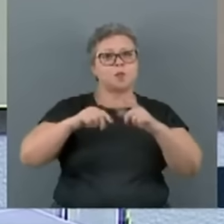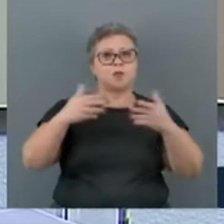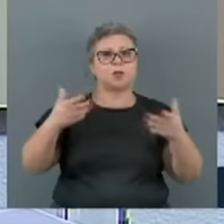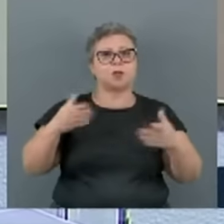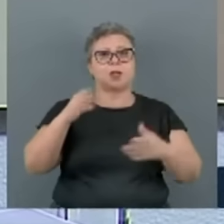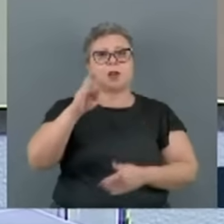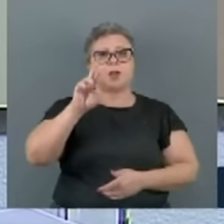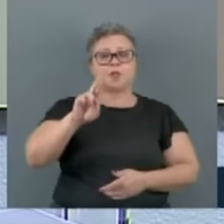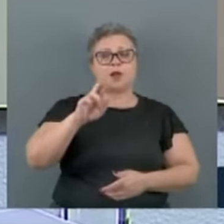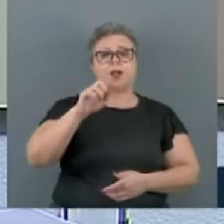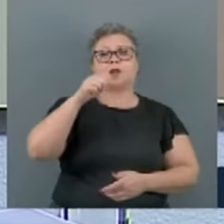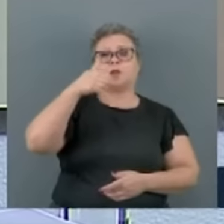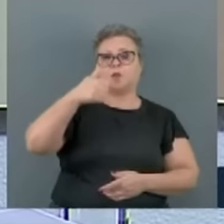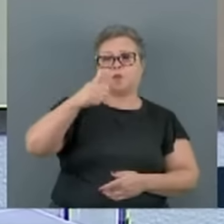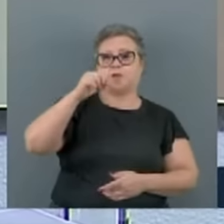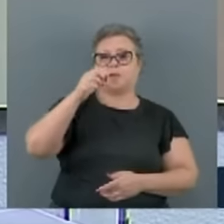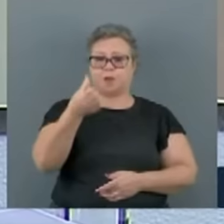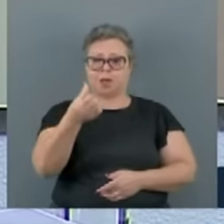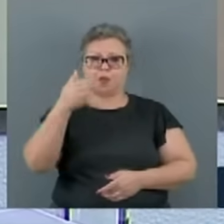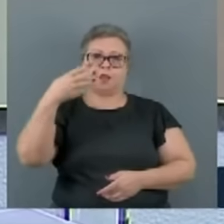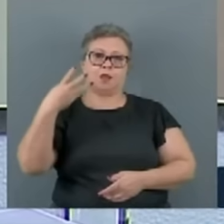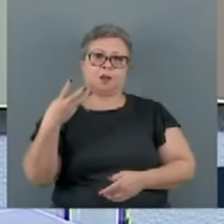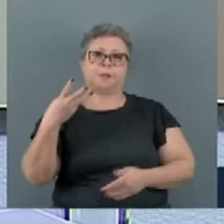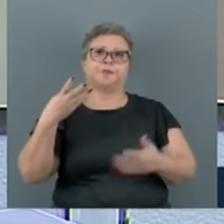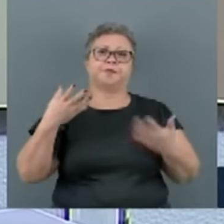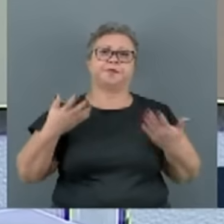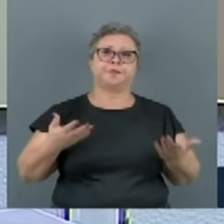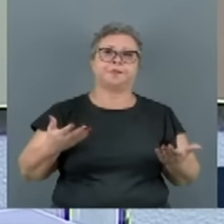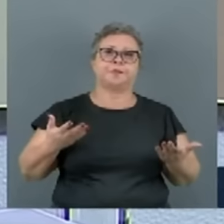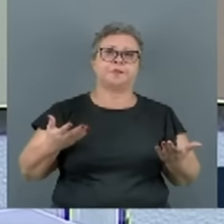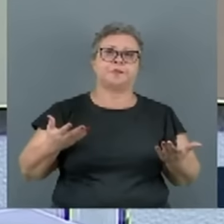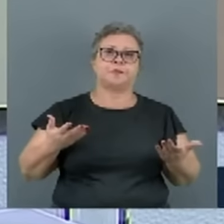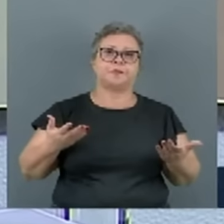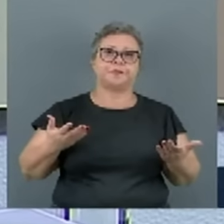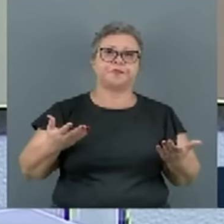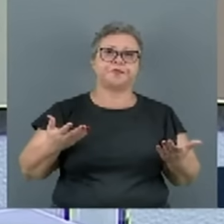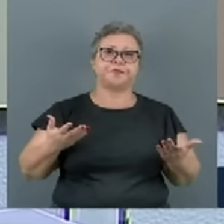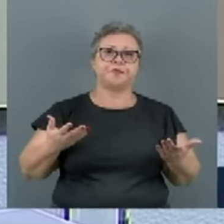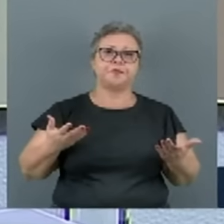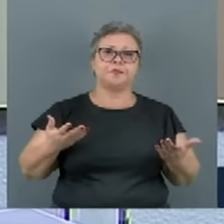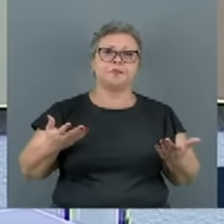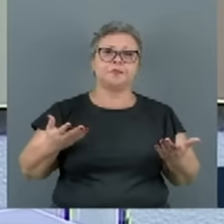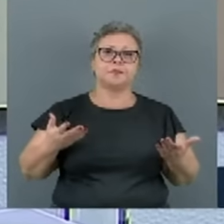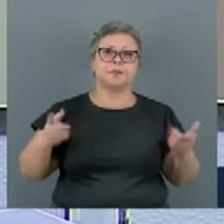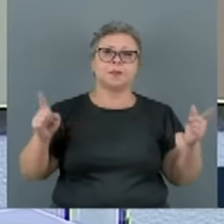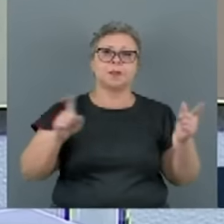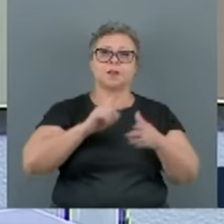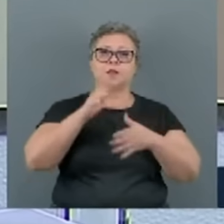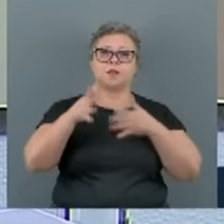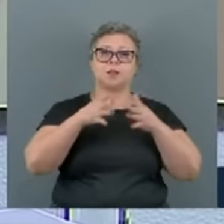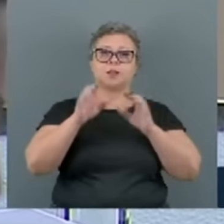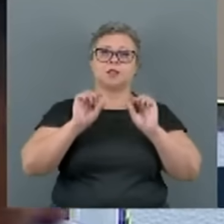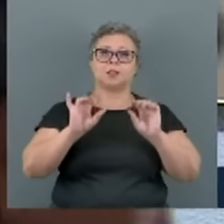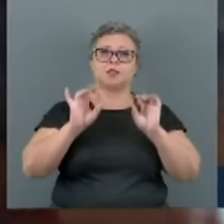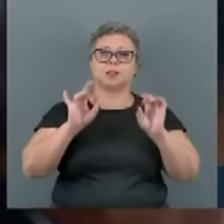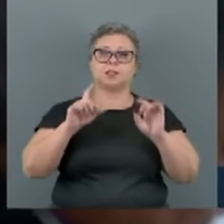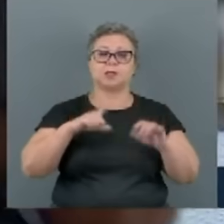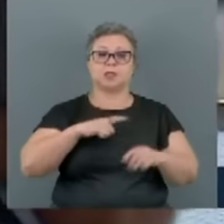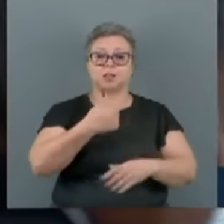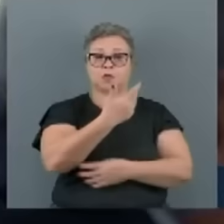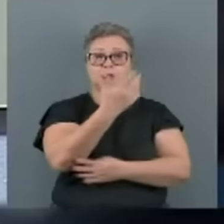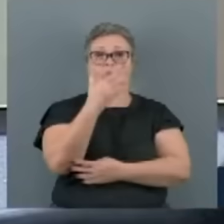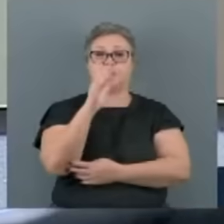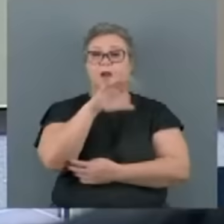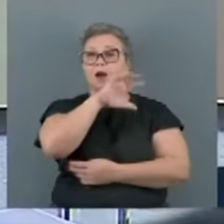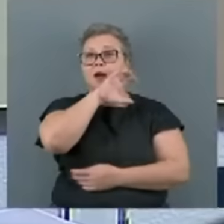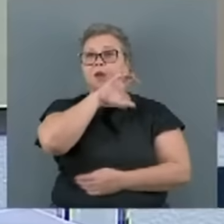BR-163... Não estou dizendo que tem só animais. Eu estou